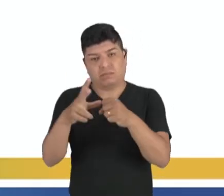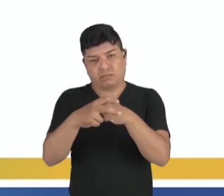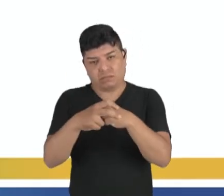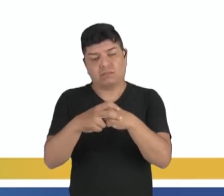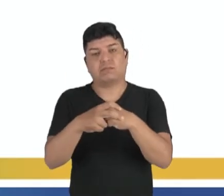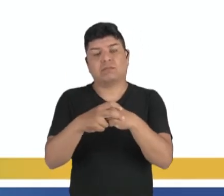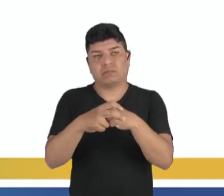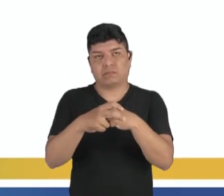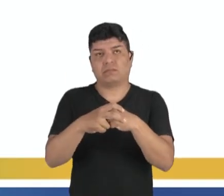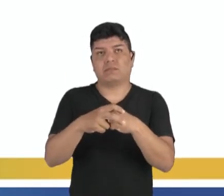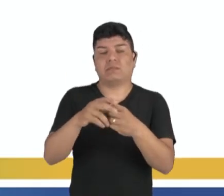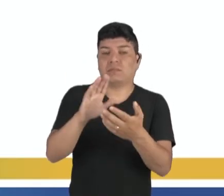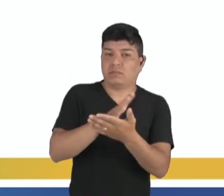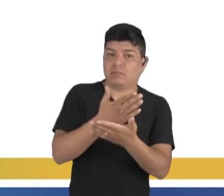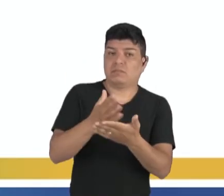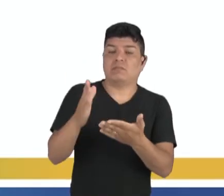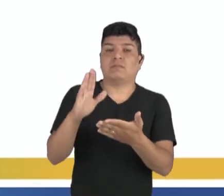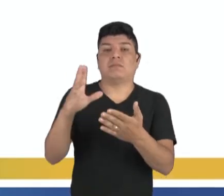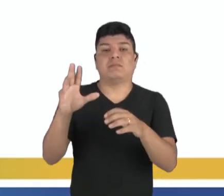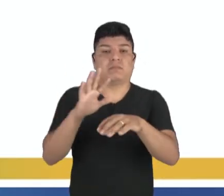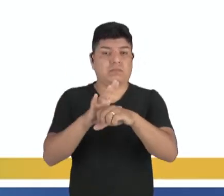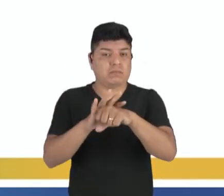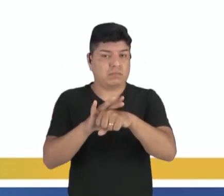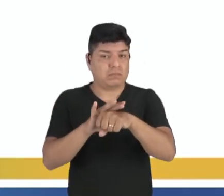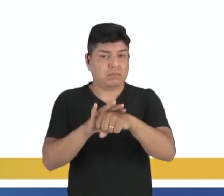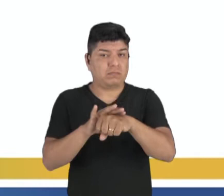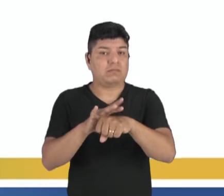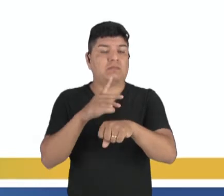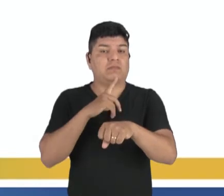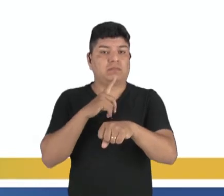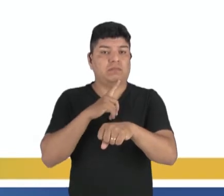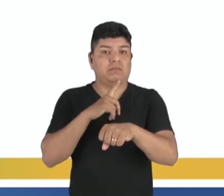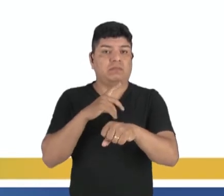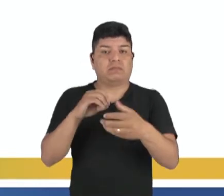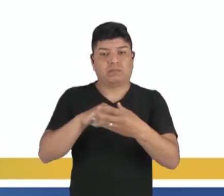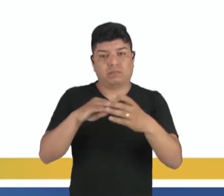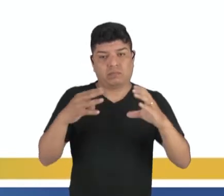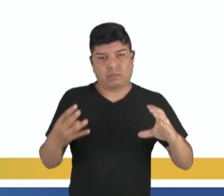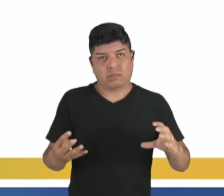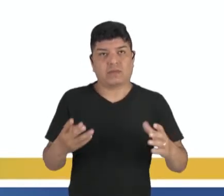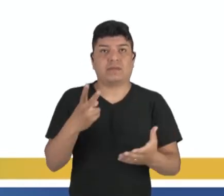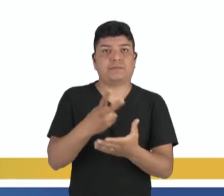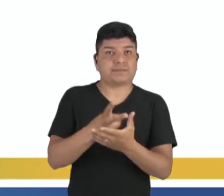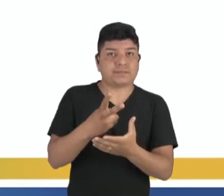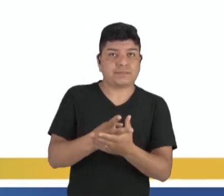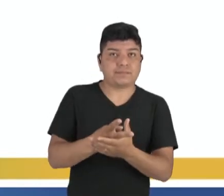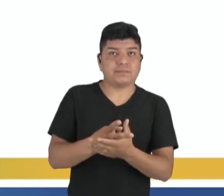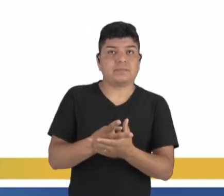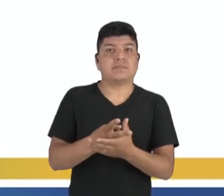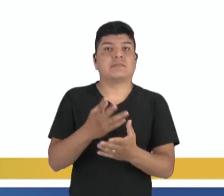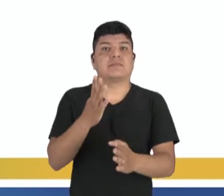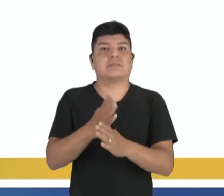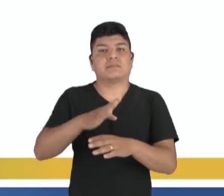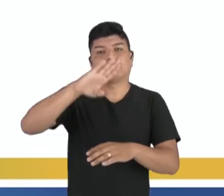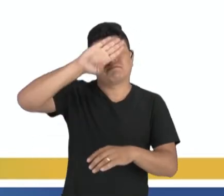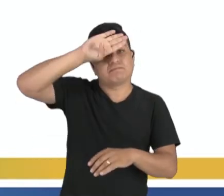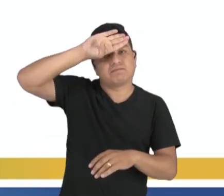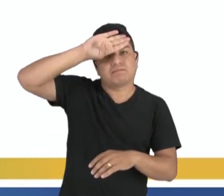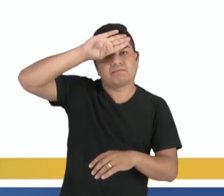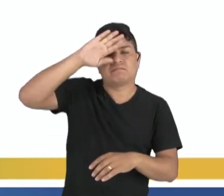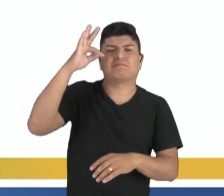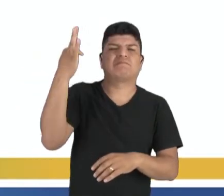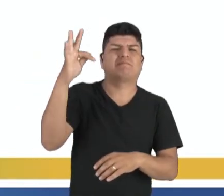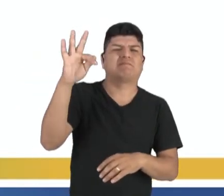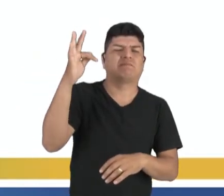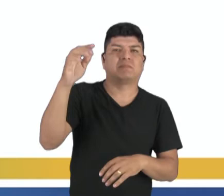por vírus. E a maioria dessas doenças, elas têm aí um quadro bem característico, que vai ser provocar febre, dor